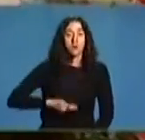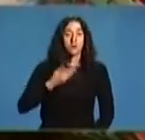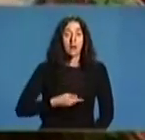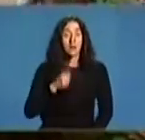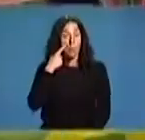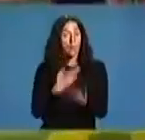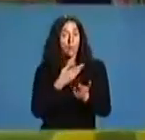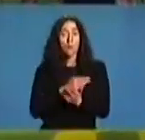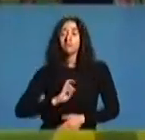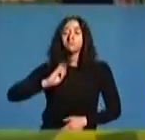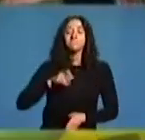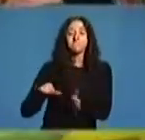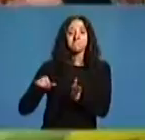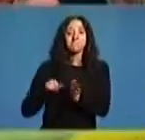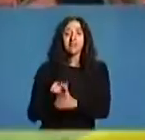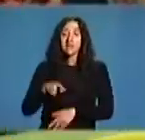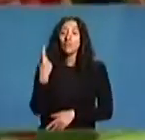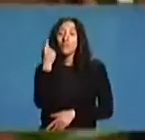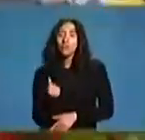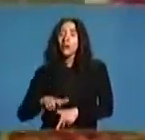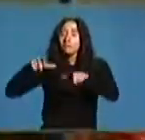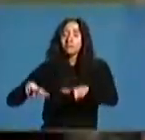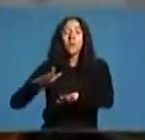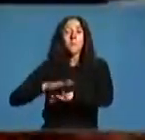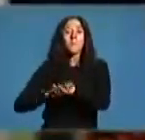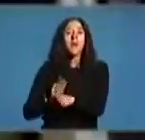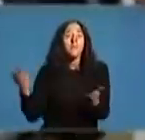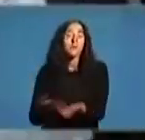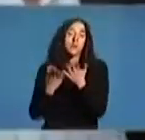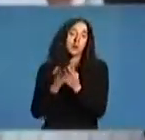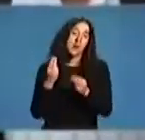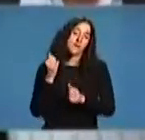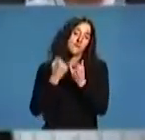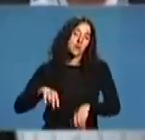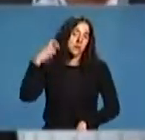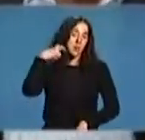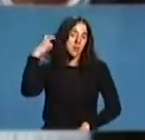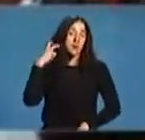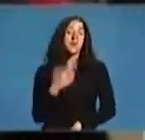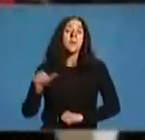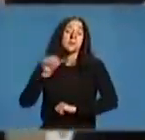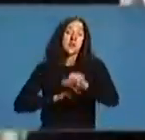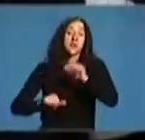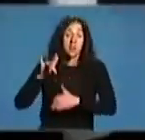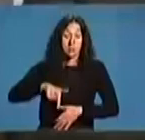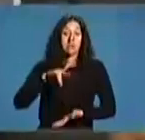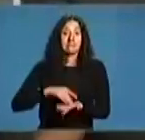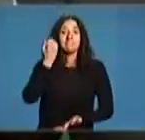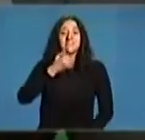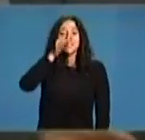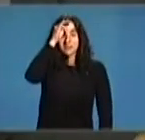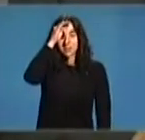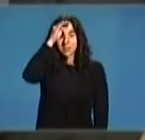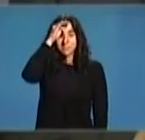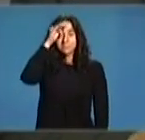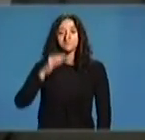outro posto de cereixas improvisado por un día para promocionar a Festa da Cereixa e do Aceite de Rivas de Sil que terá lugar esta fin de semana. O